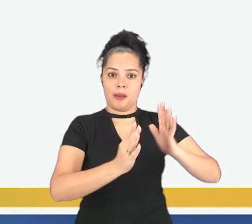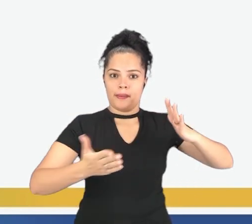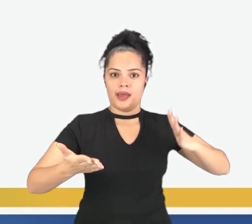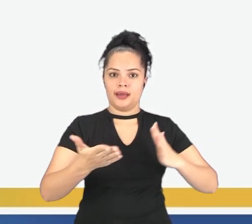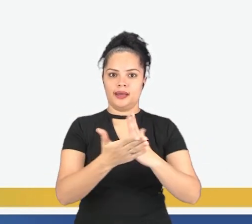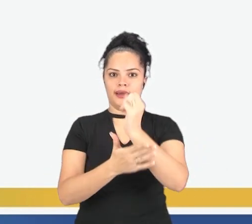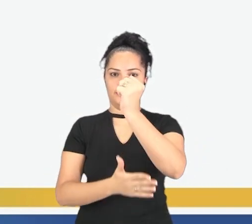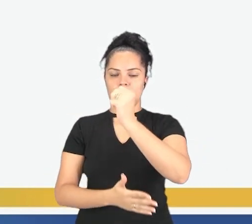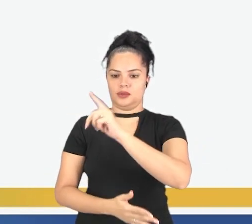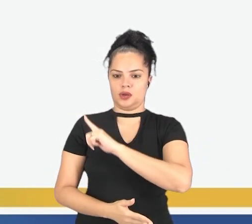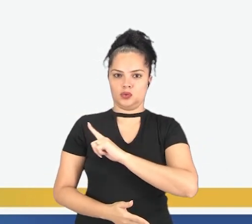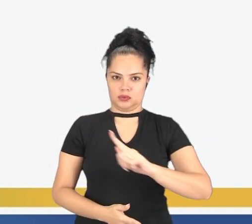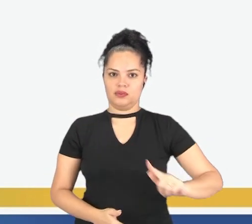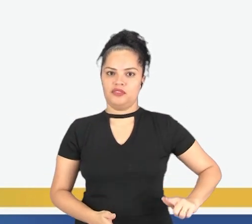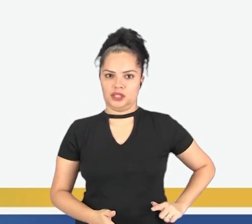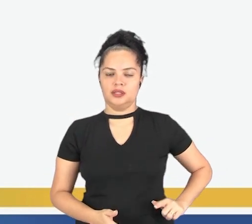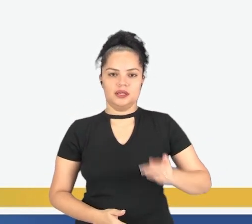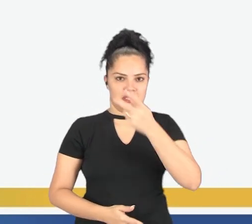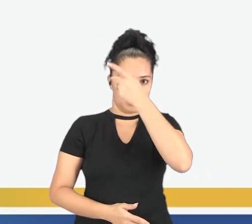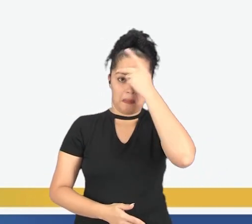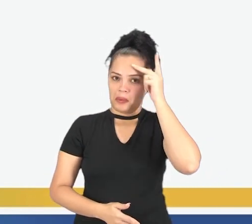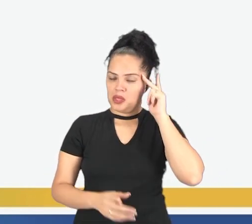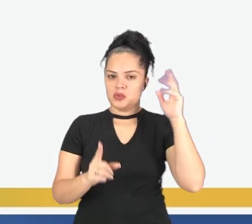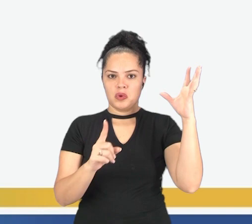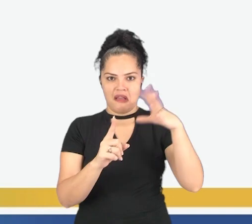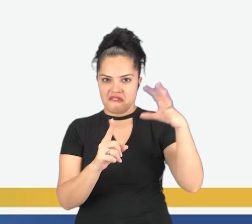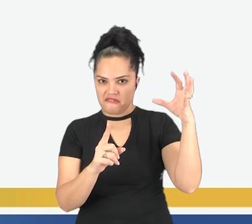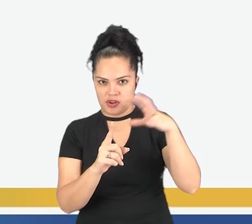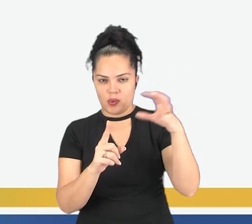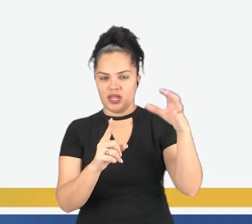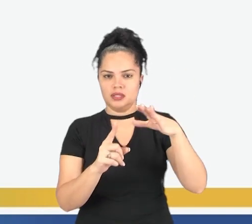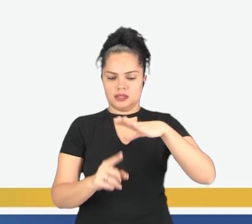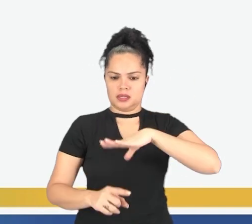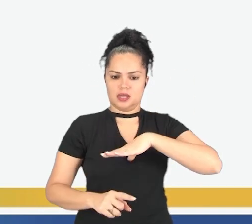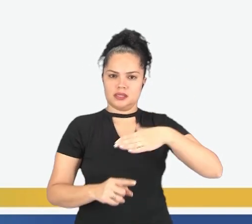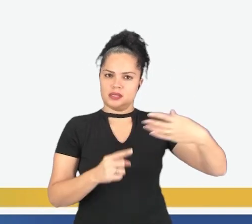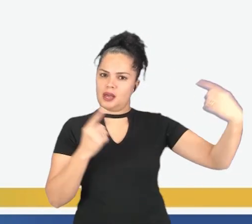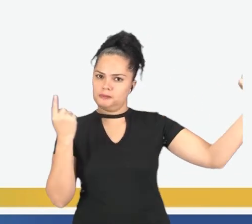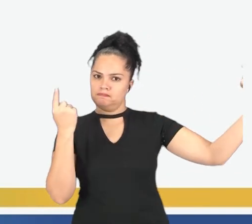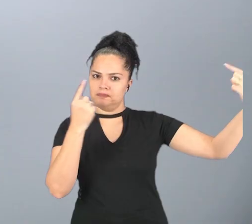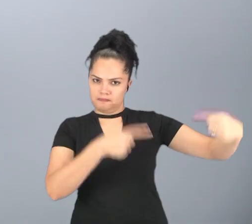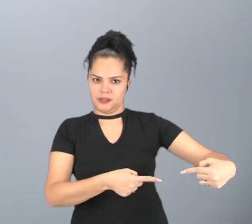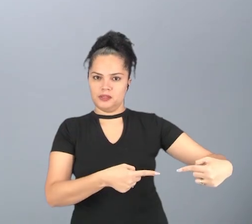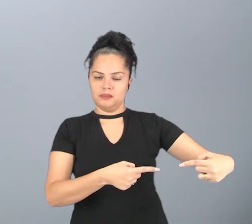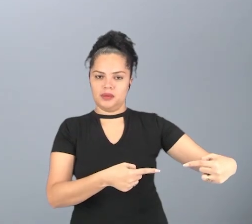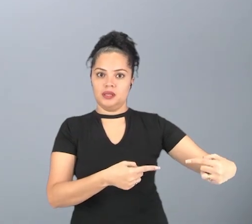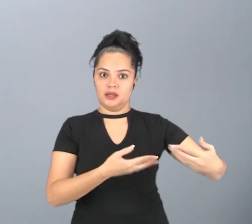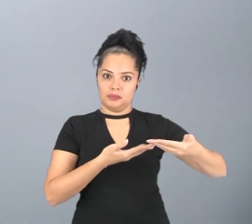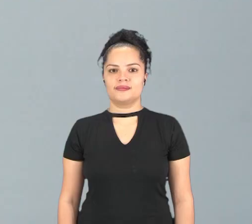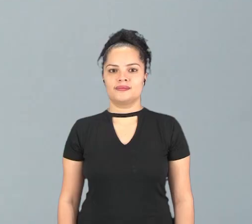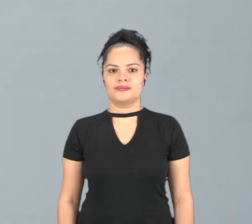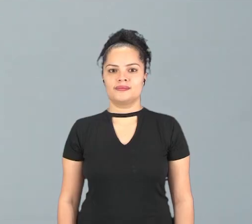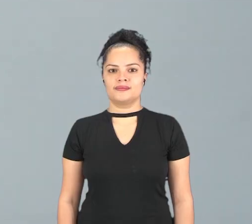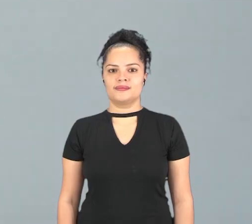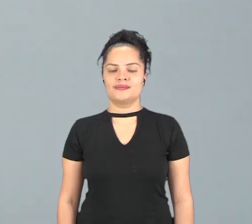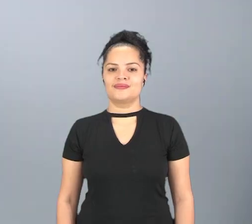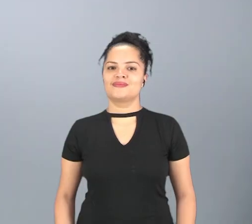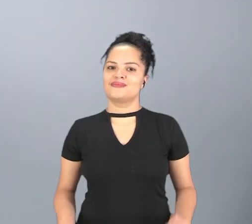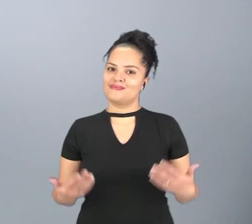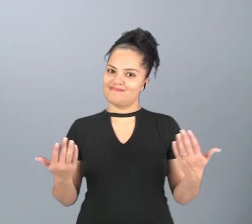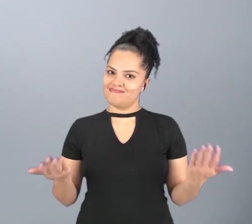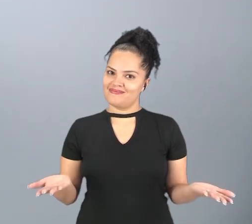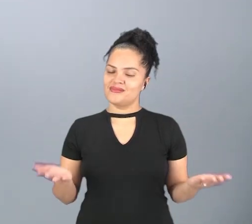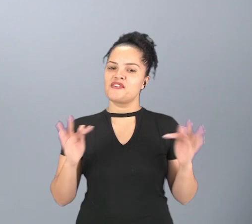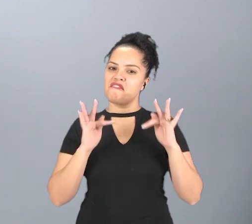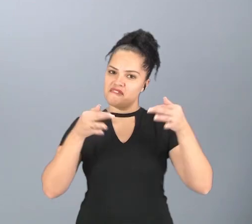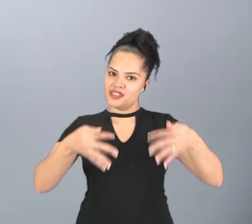capturar governantes ou pessoas influentes de cidades inimigas para que fossem sacrificados. Então, pessoal, aqui